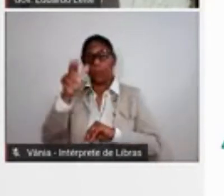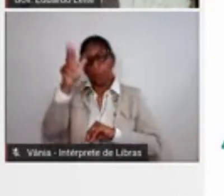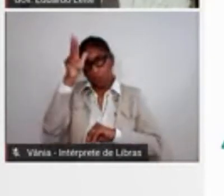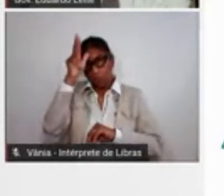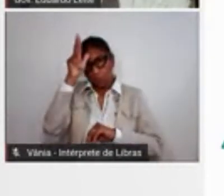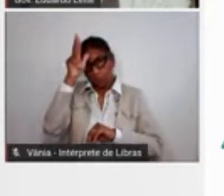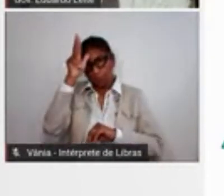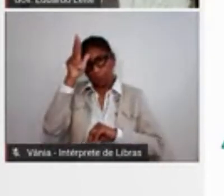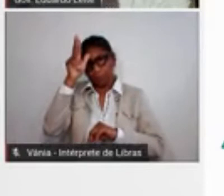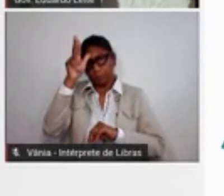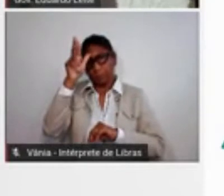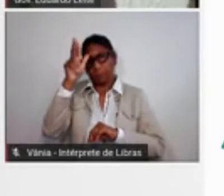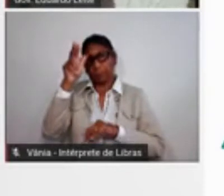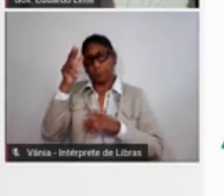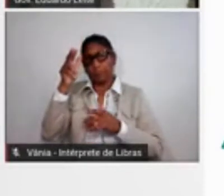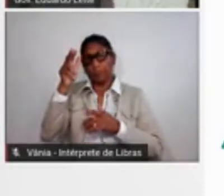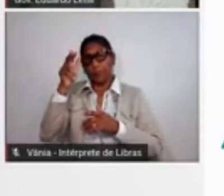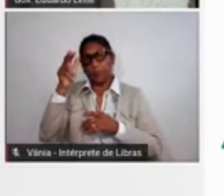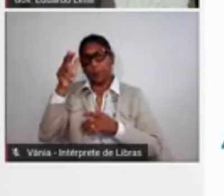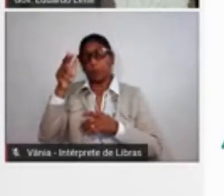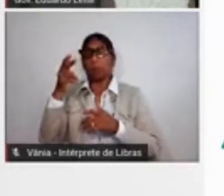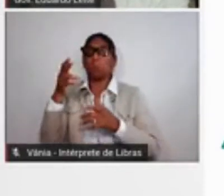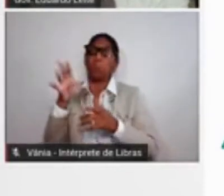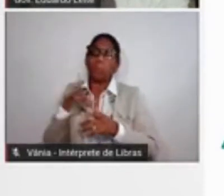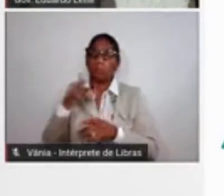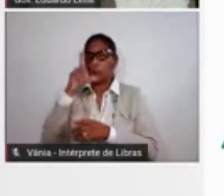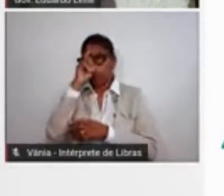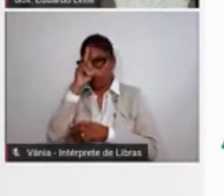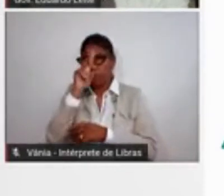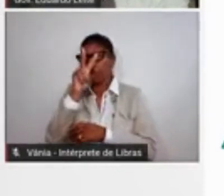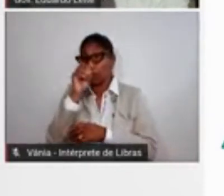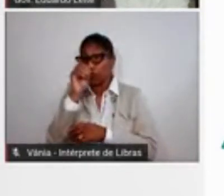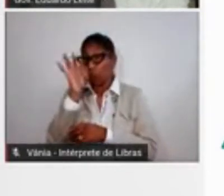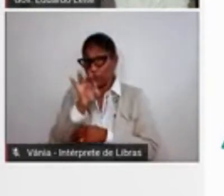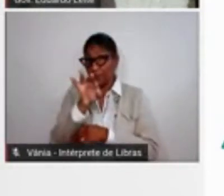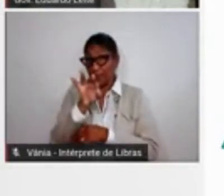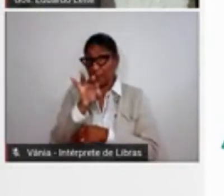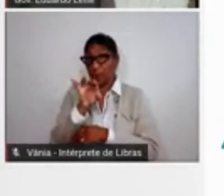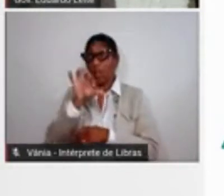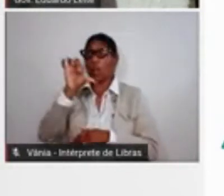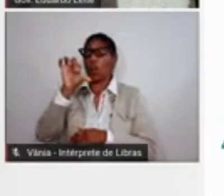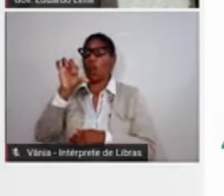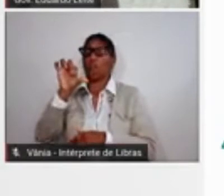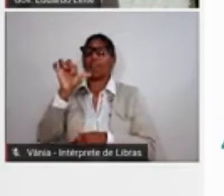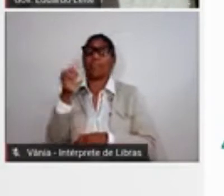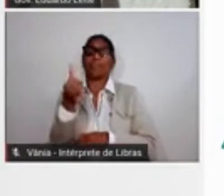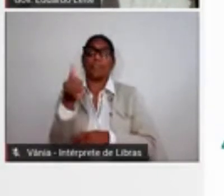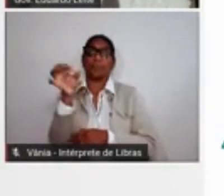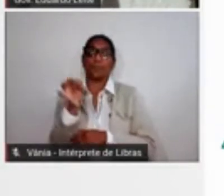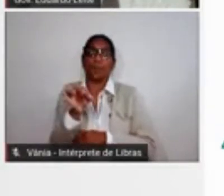oscilação de hospitalizações de 20%, de 80 para 96 hospitalizações, portanto